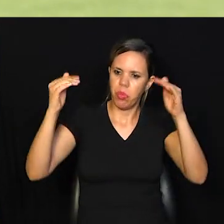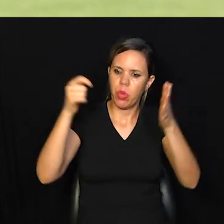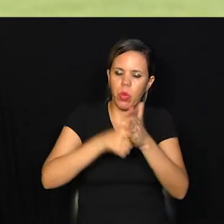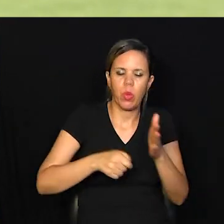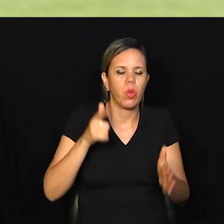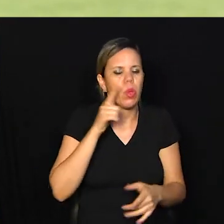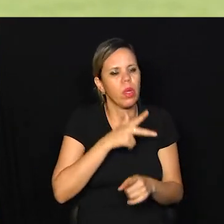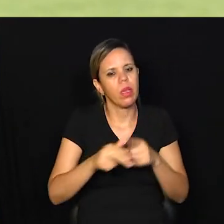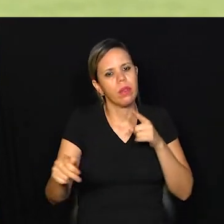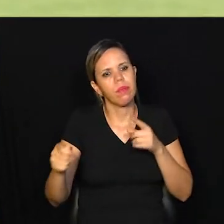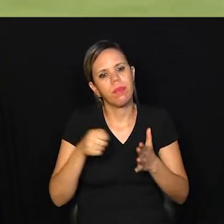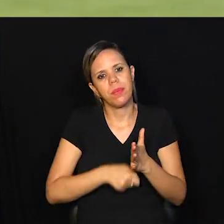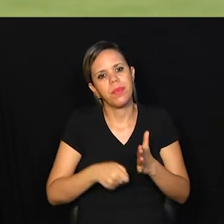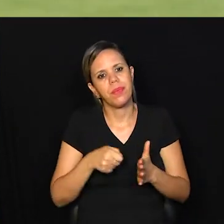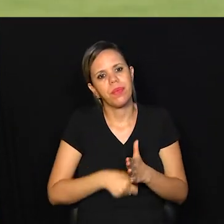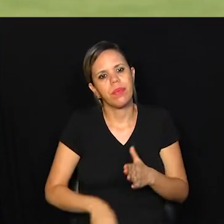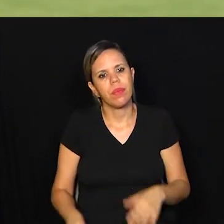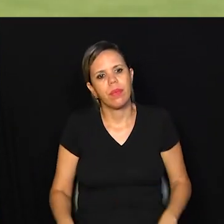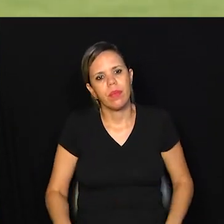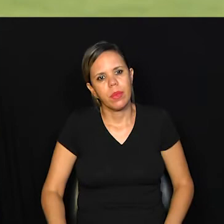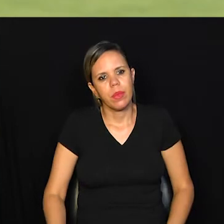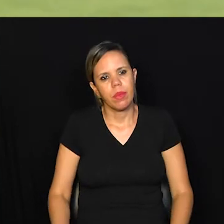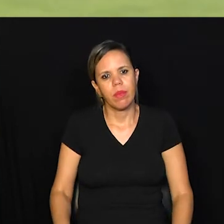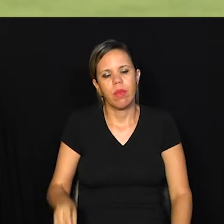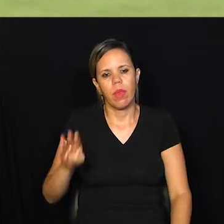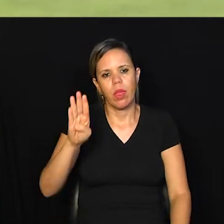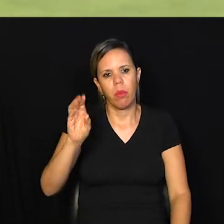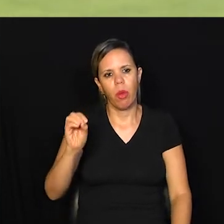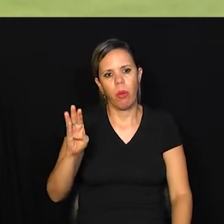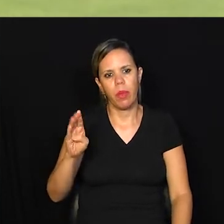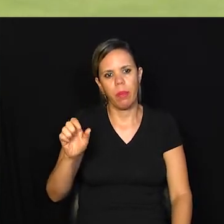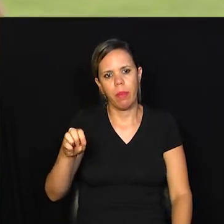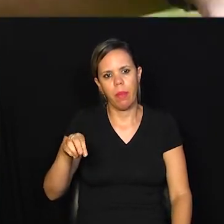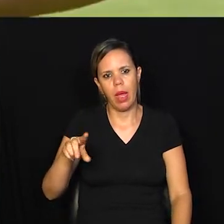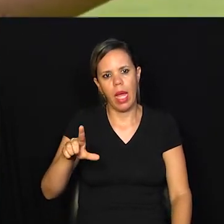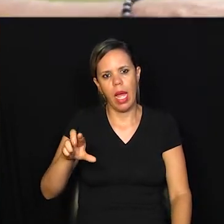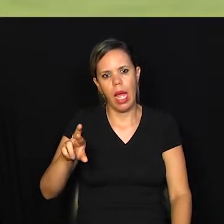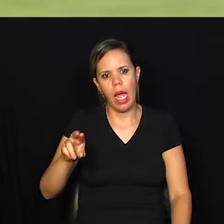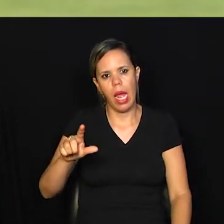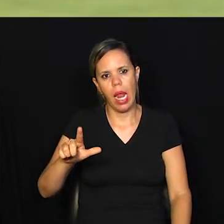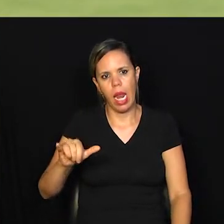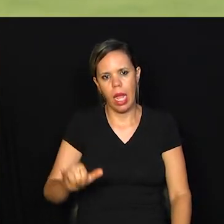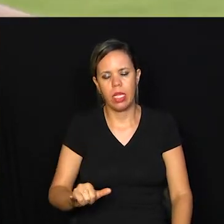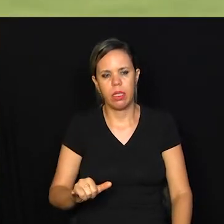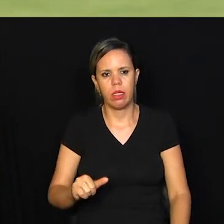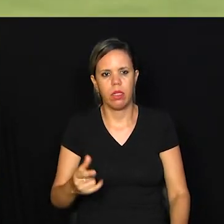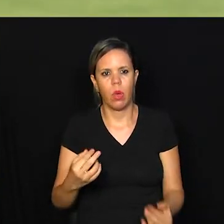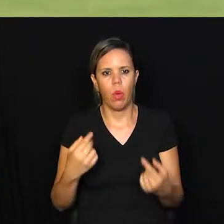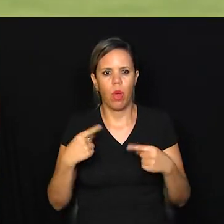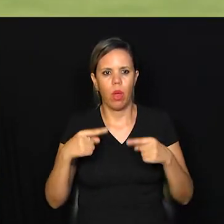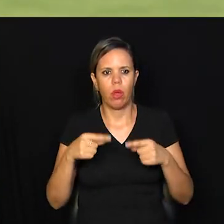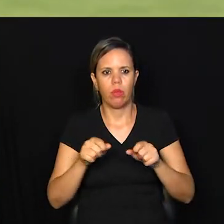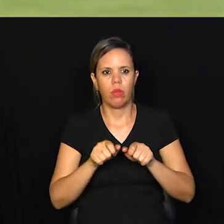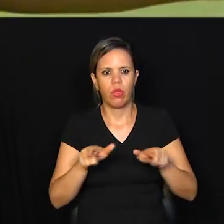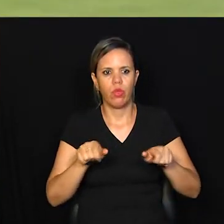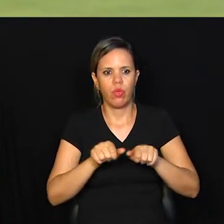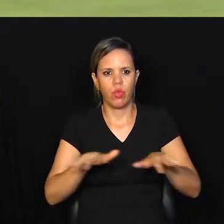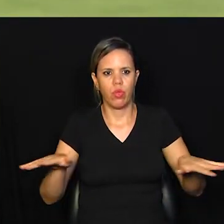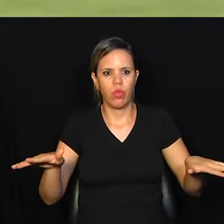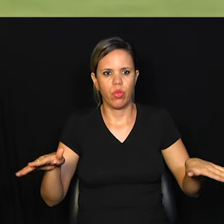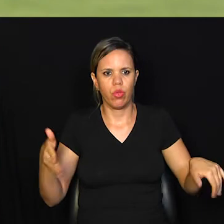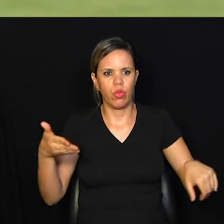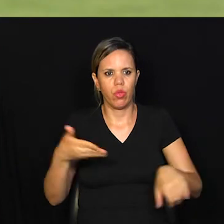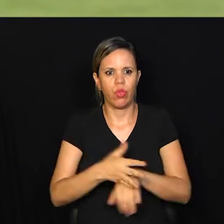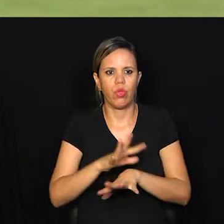de combate, de resistência. Como diria Bob Marley, que ele fala assim, minha música vai, como o oceano, vai